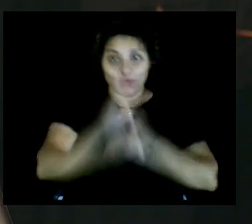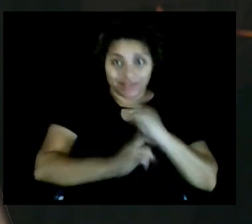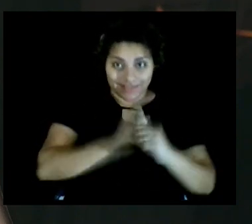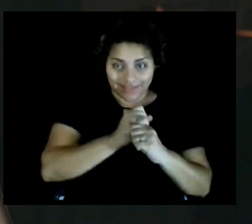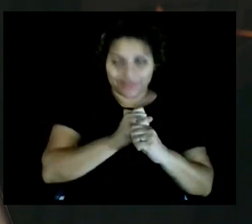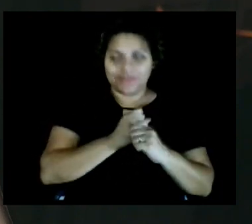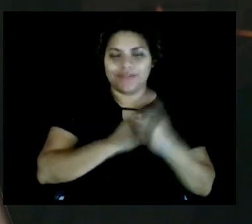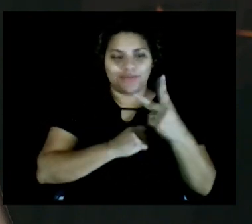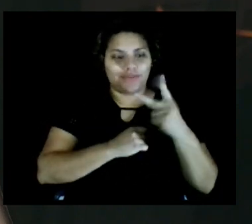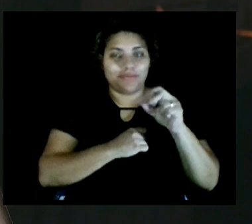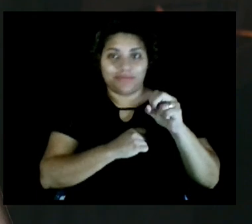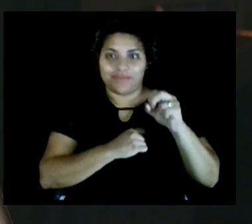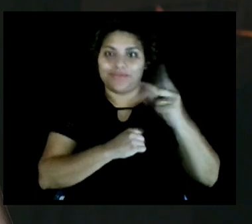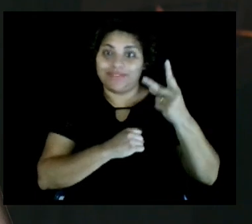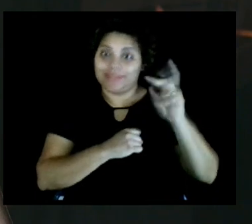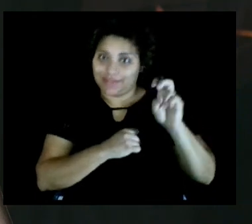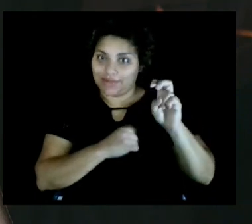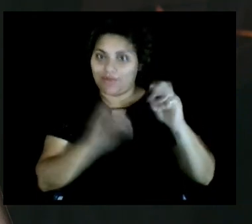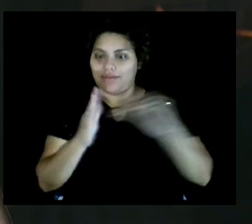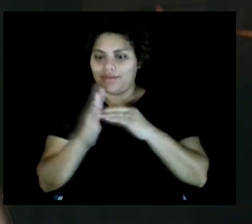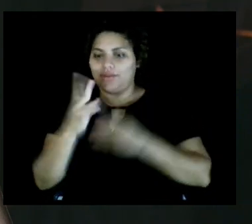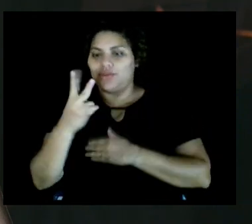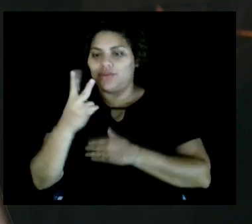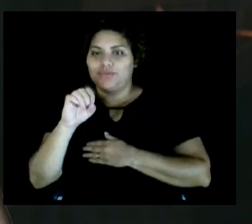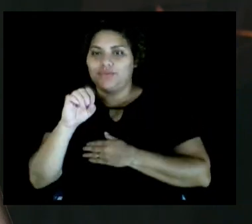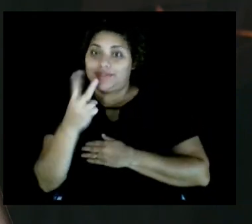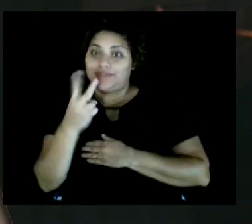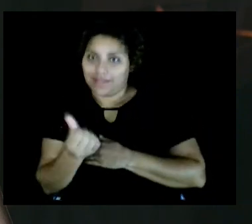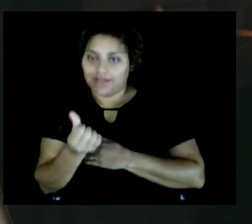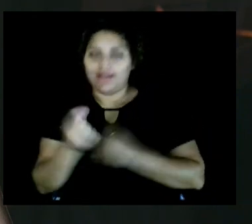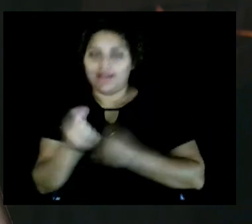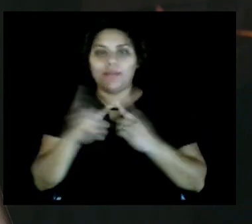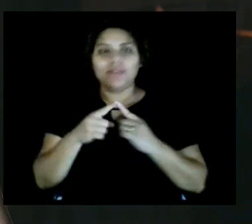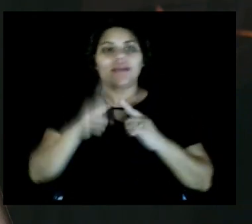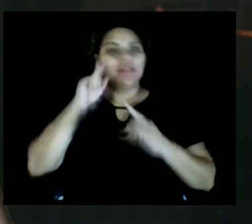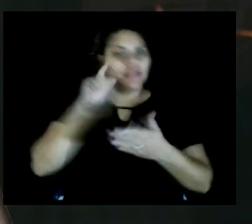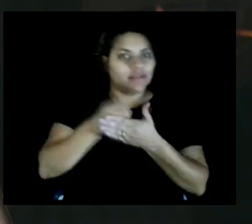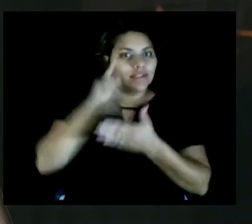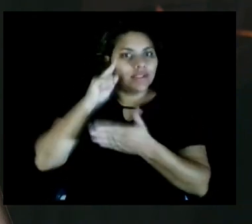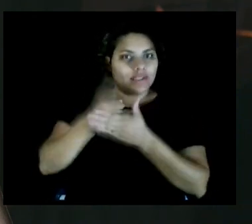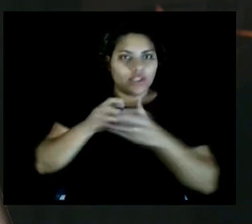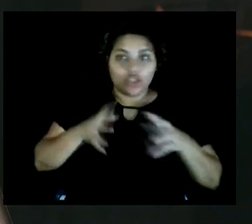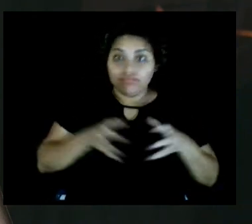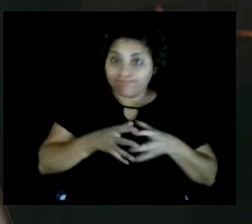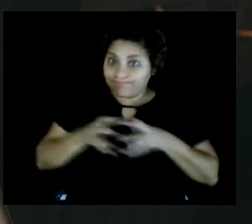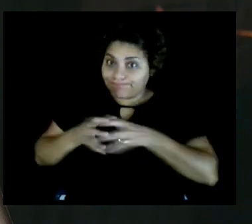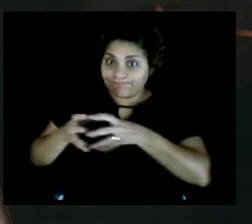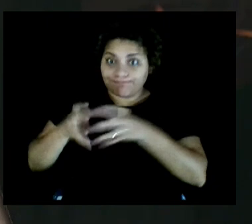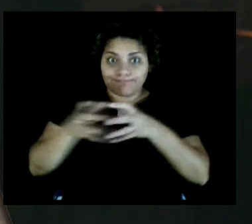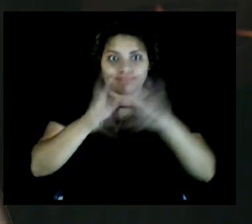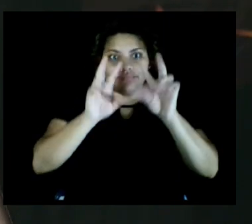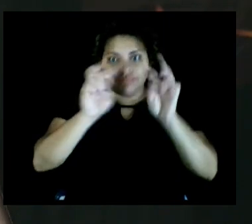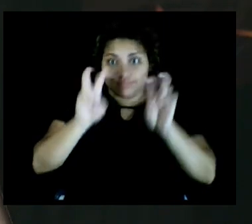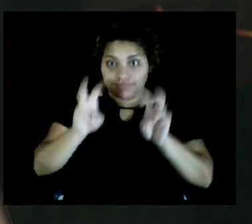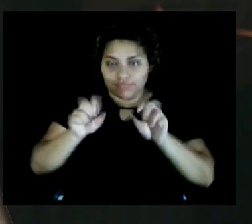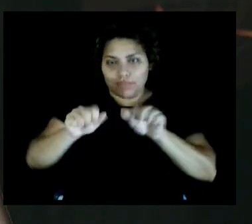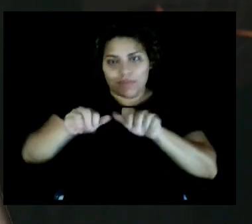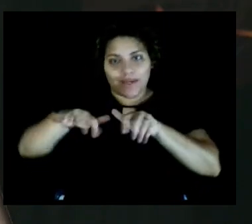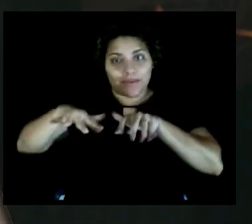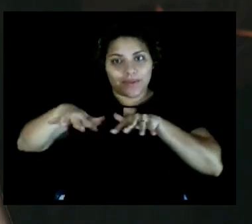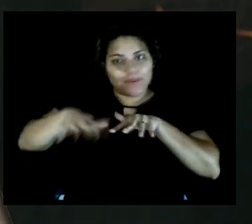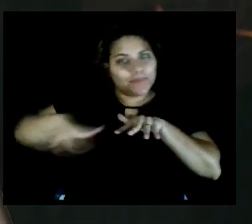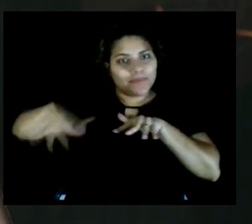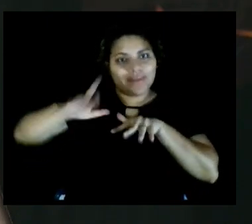2025-2026, bem como as definições das comissões temáticas do Parlamento da região metropolitana,